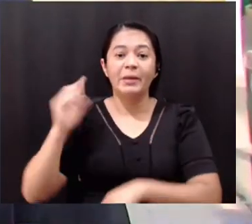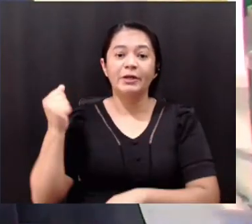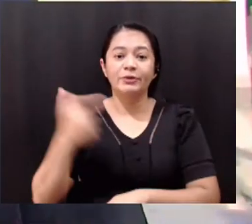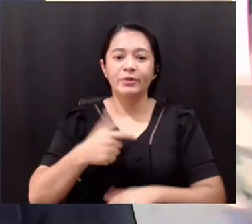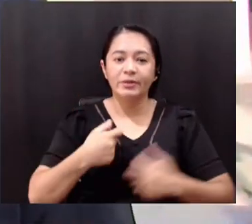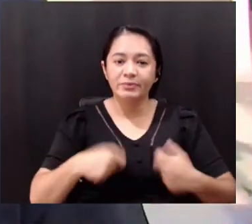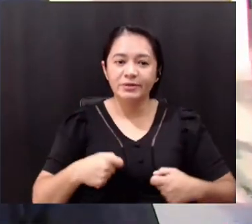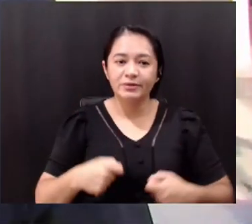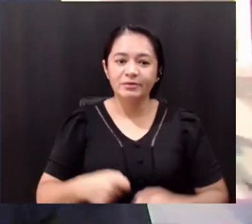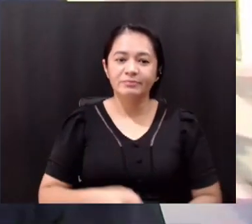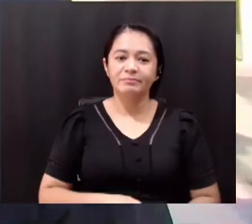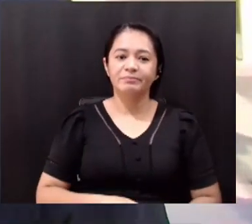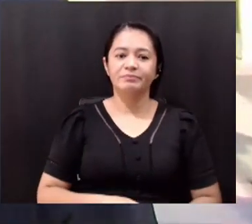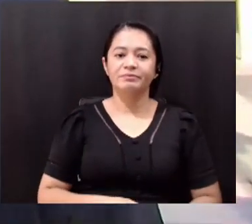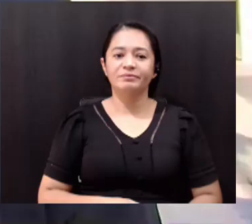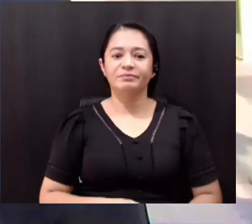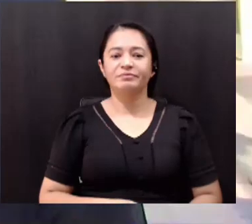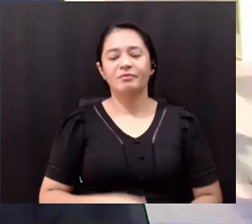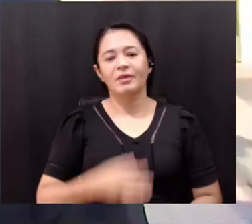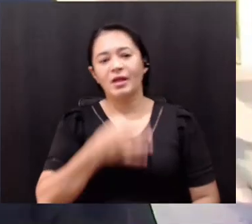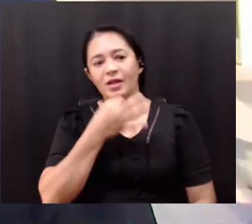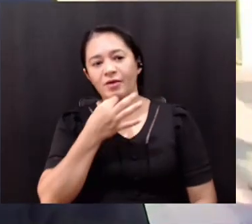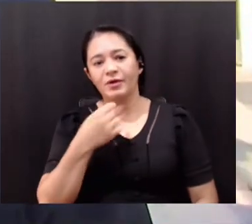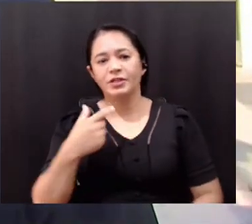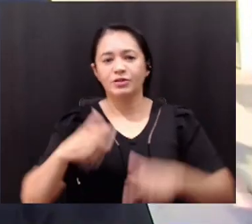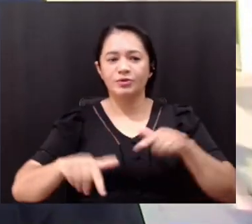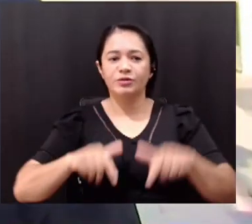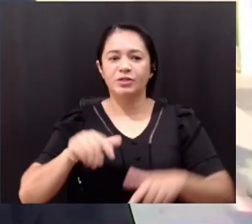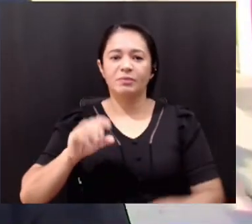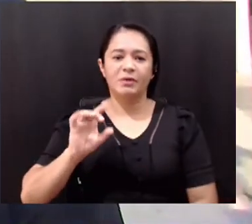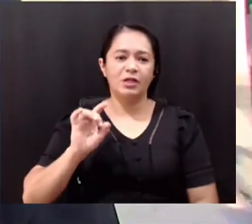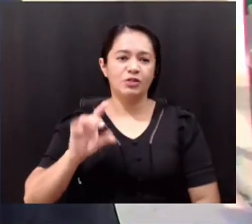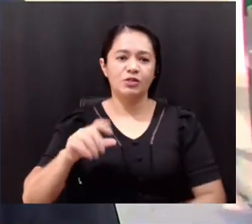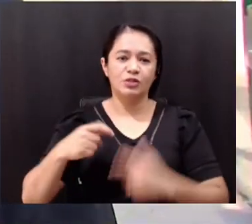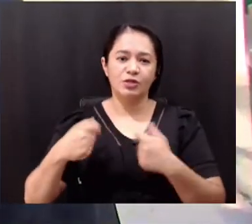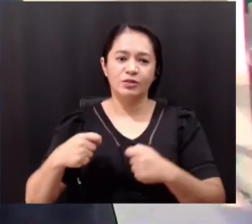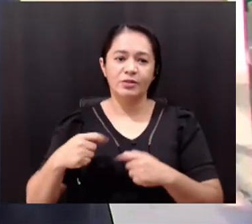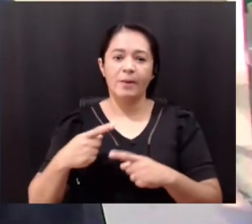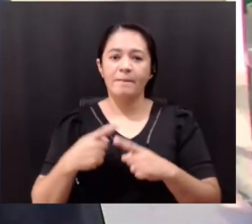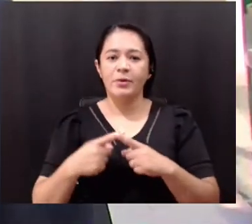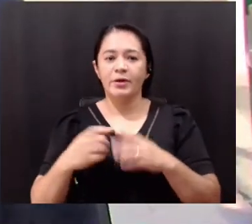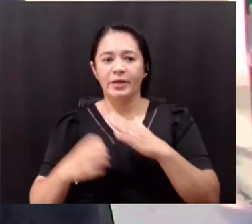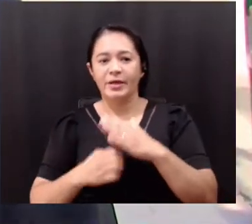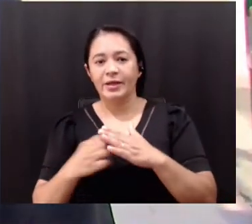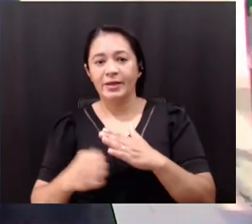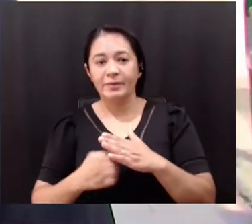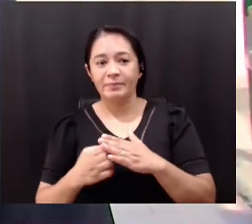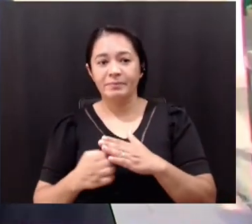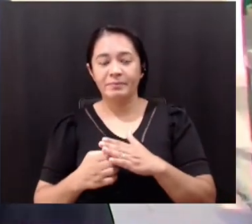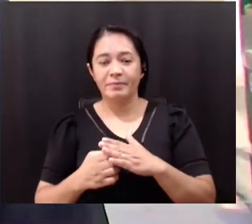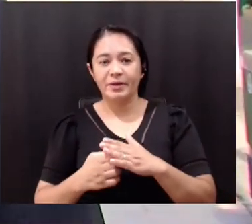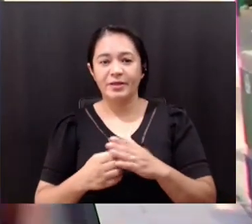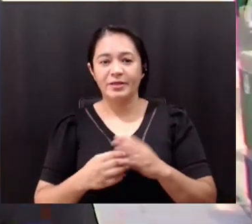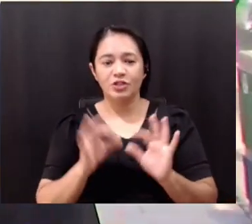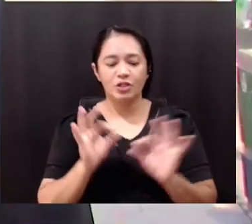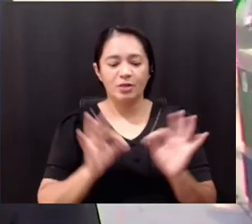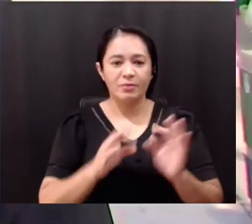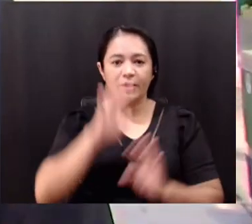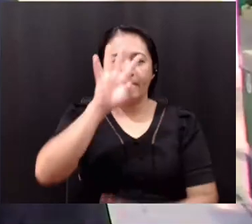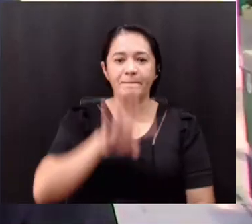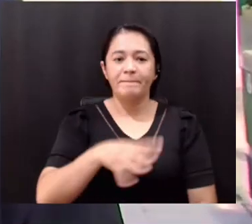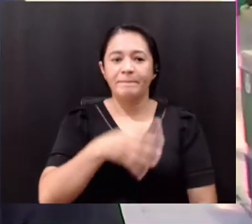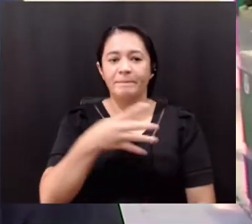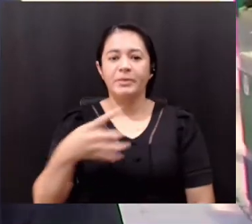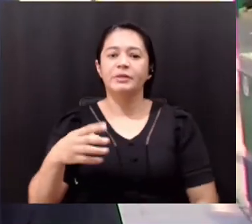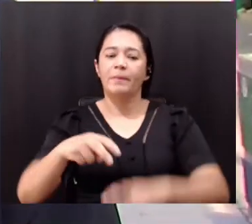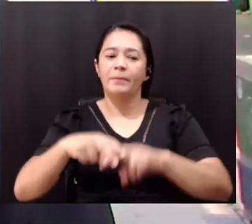acredito que eu trabalho o necessário, por conta que a empresa ele te dá uma escala, né? Um mês antes, então você já sabe o que está fazendo, então acaba dando uma ajudada, você consegue se